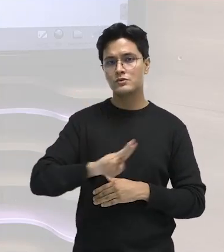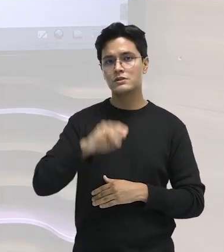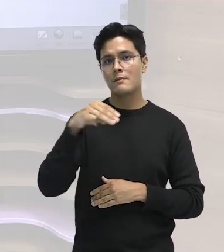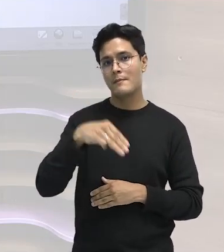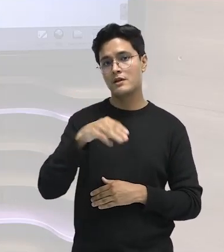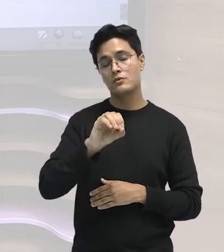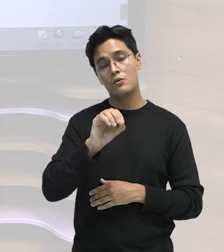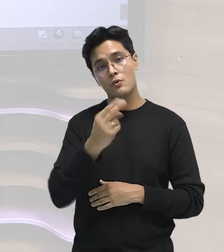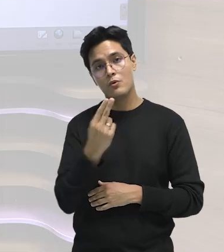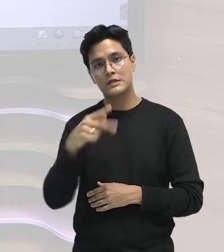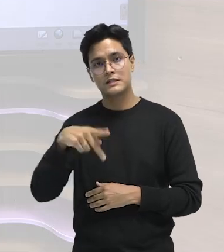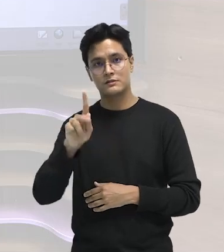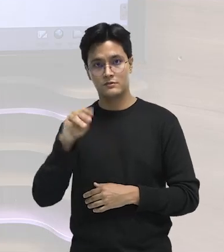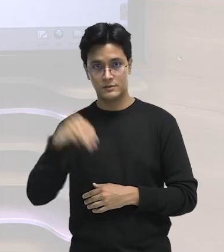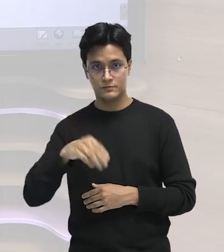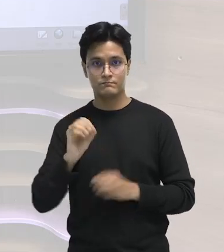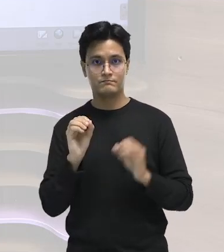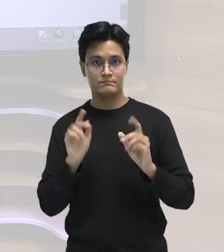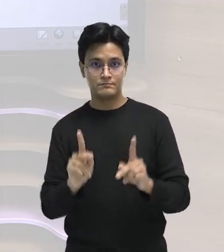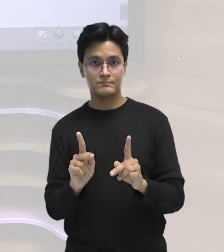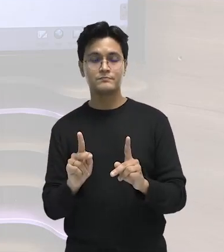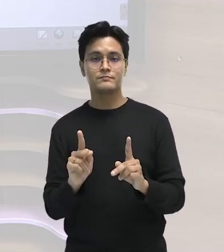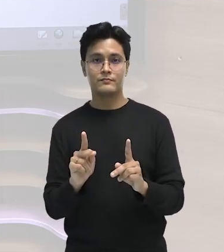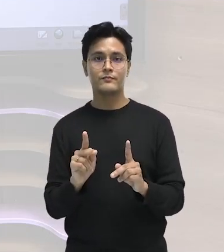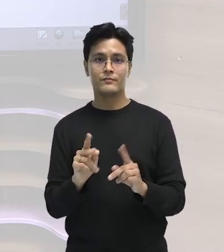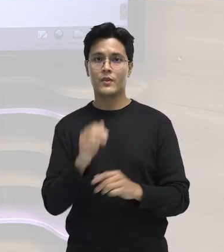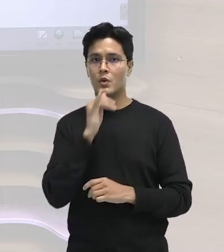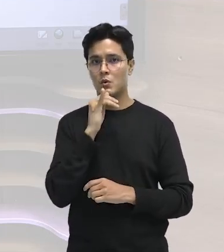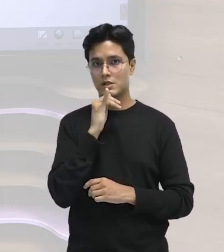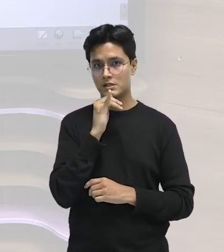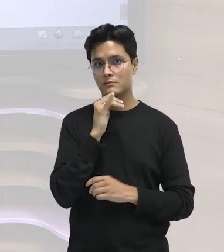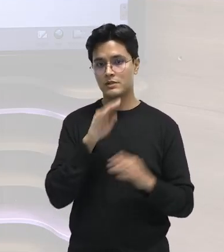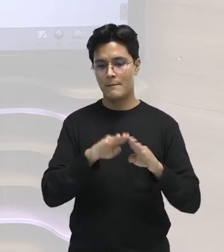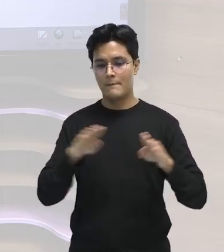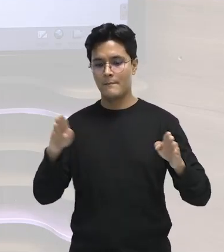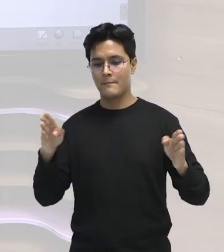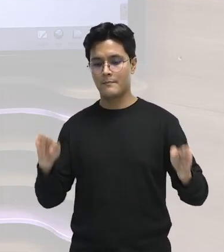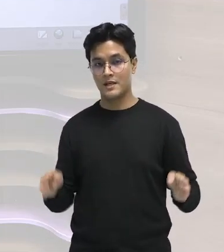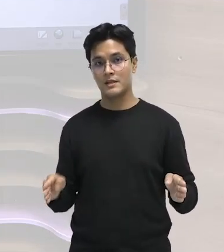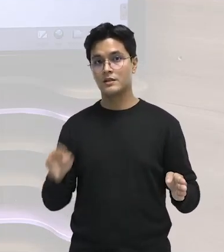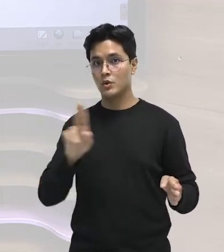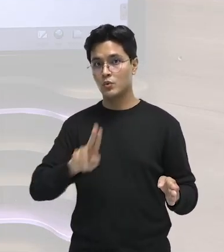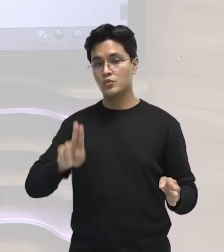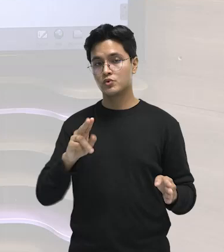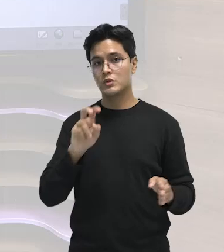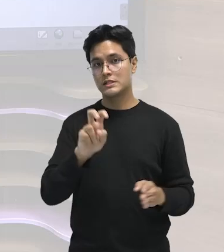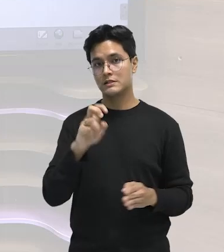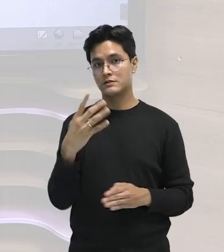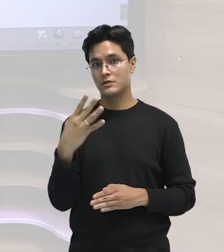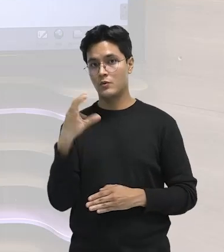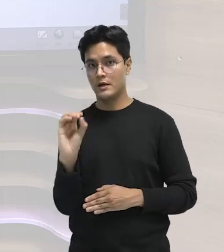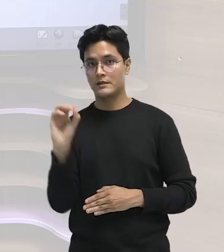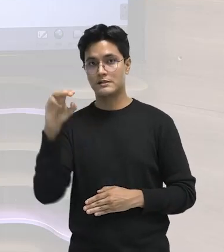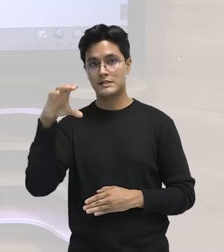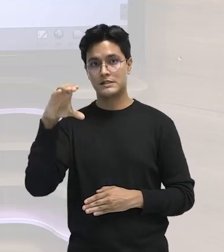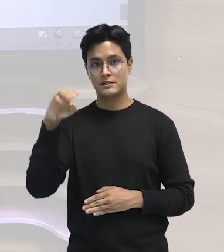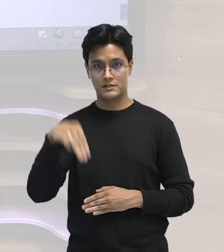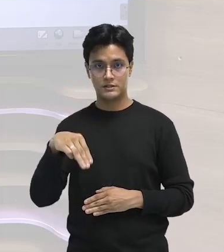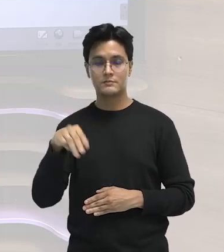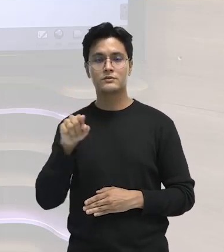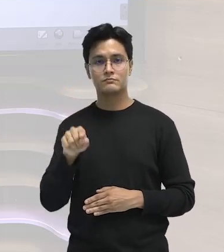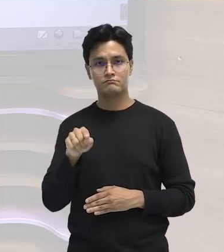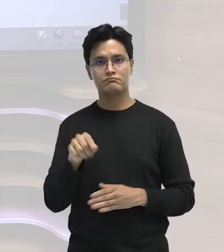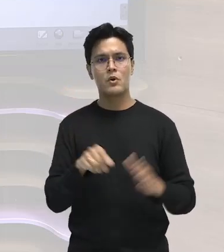metro ou o quilômetro. Okay? Nesse caso aqui do probleminha da mesa, ele usou 540 centímetros. Ele